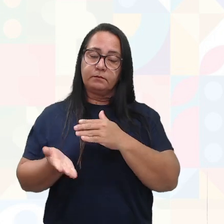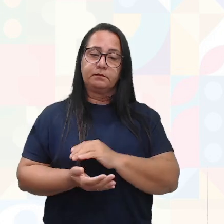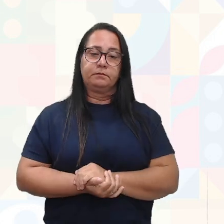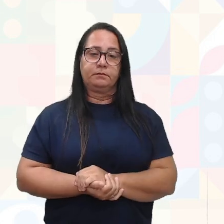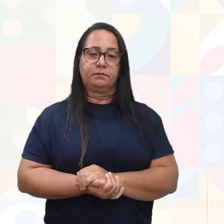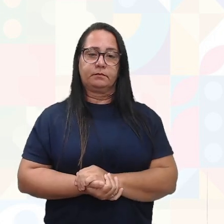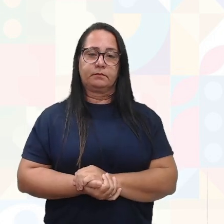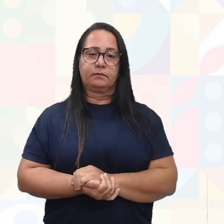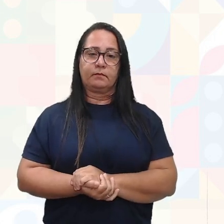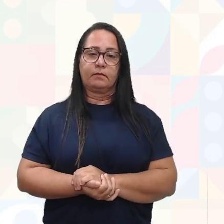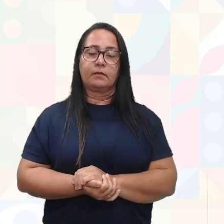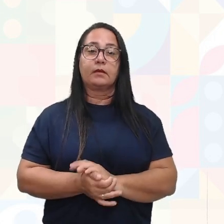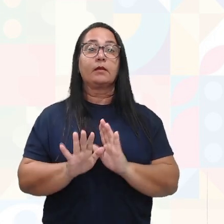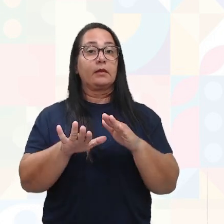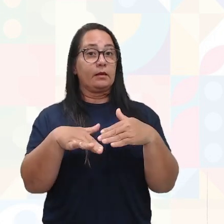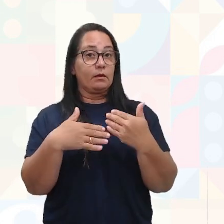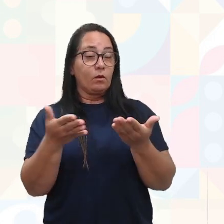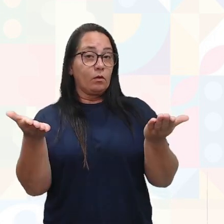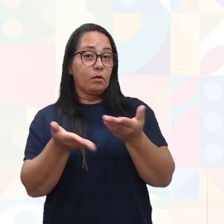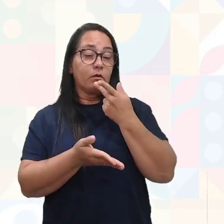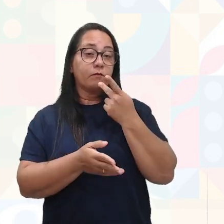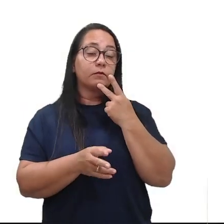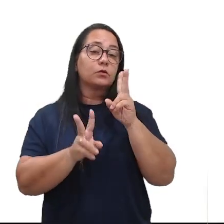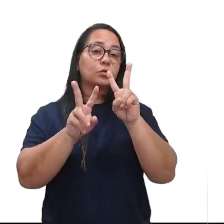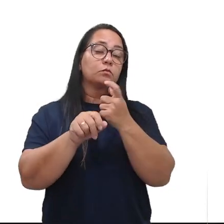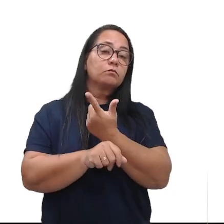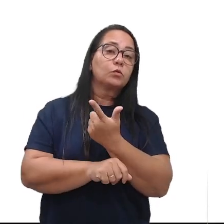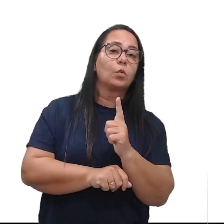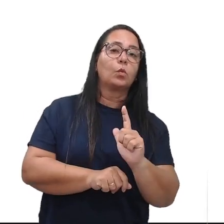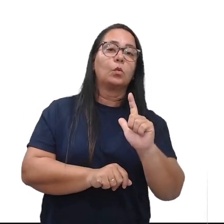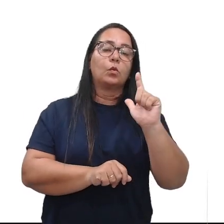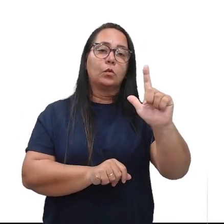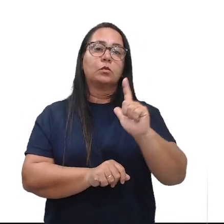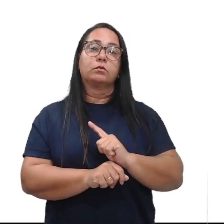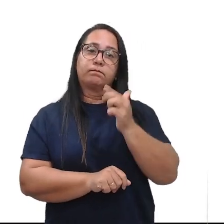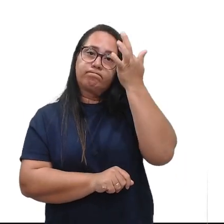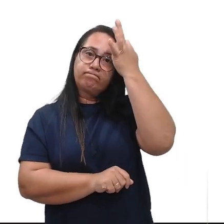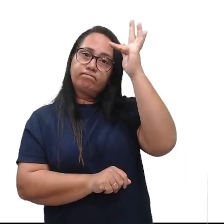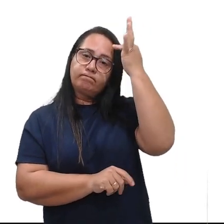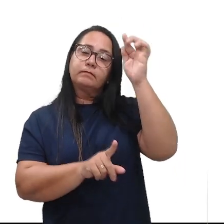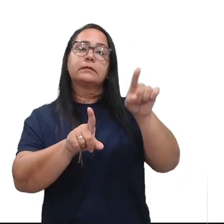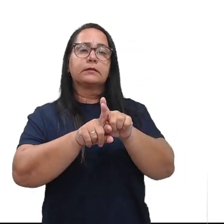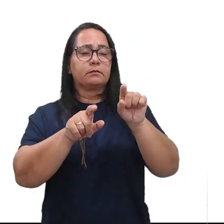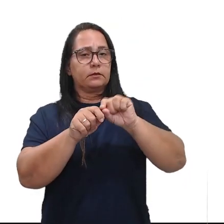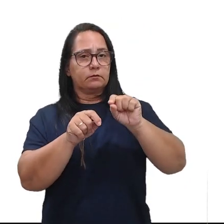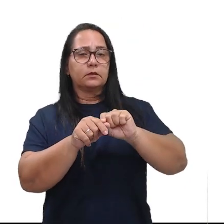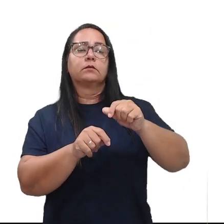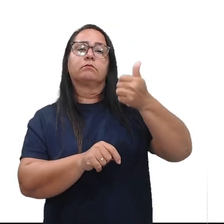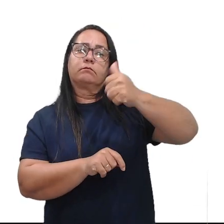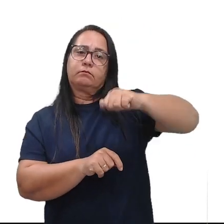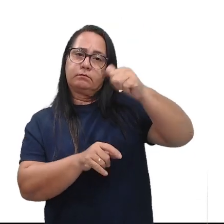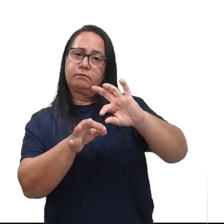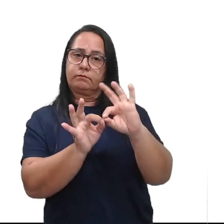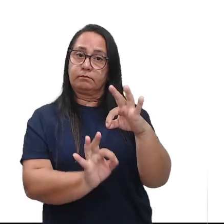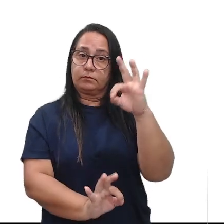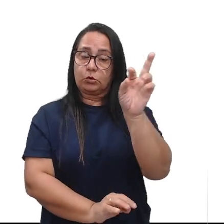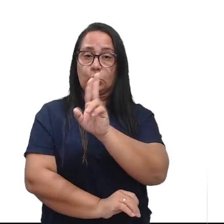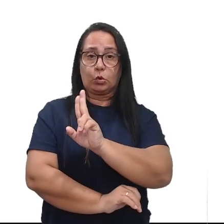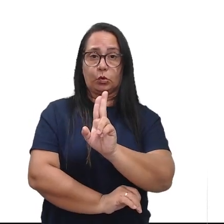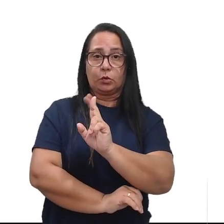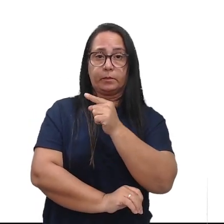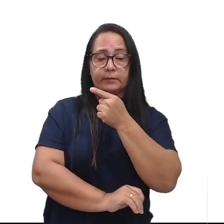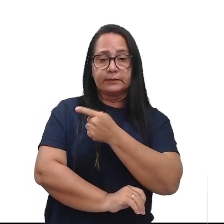Bom, aí a gente vai falar de um outro filósofo que também fez a análise do discurso. Quem é